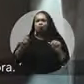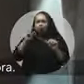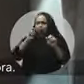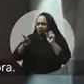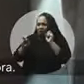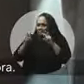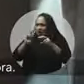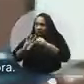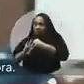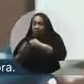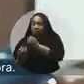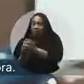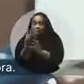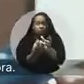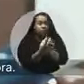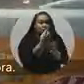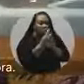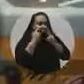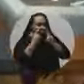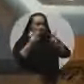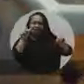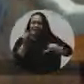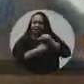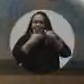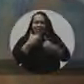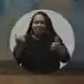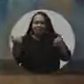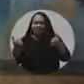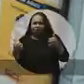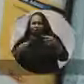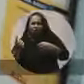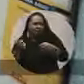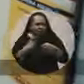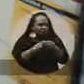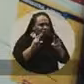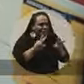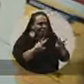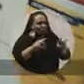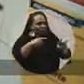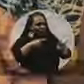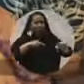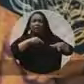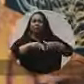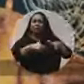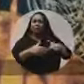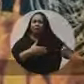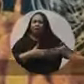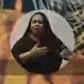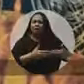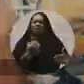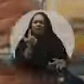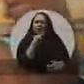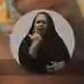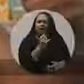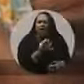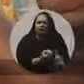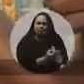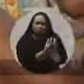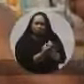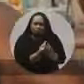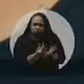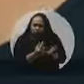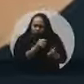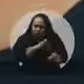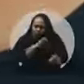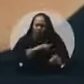nos bairros, quando inaugura uma obra. Quando a gente volta lá, lá está algum tipo de atividade que surgiu e que está gerando